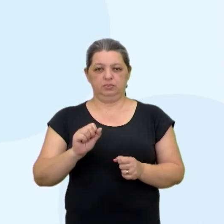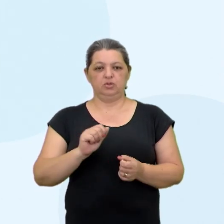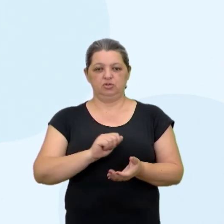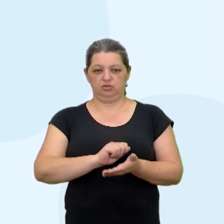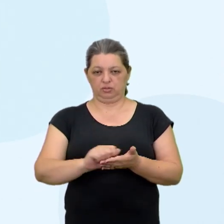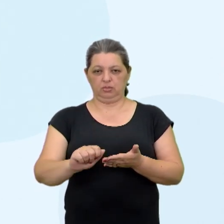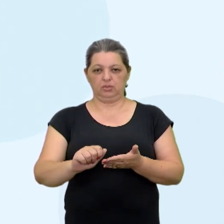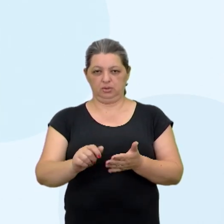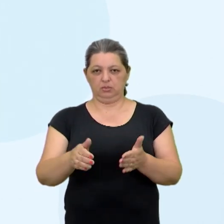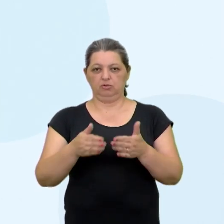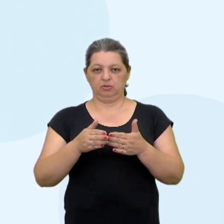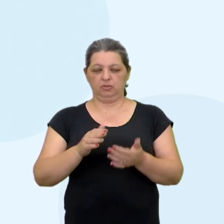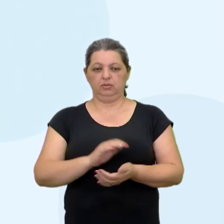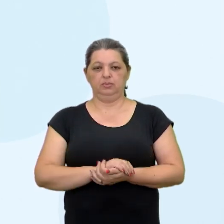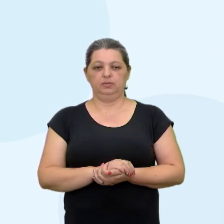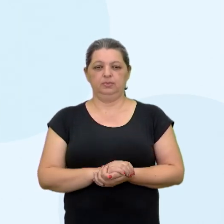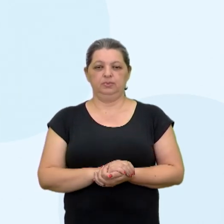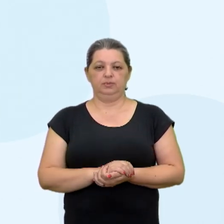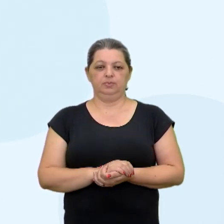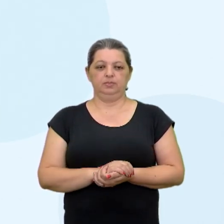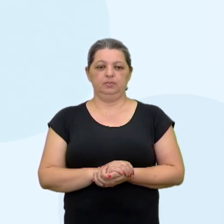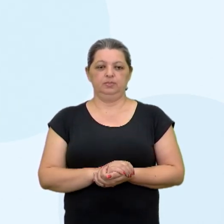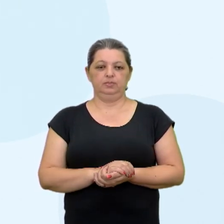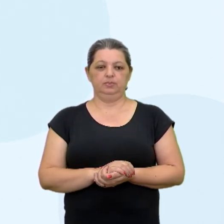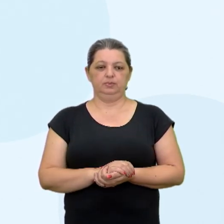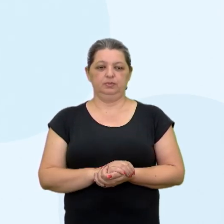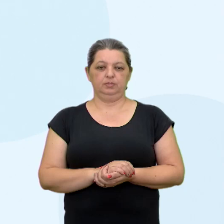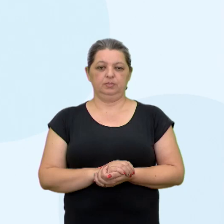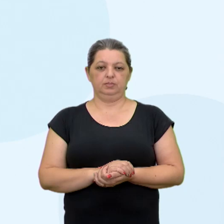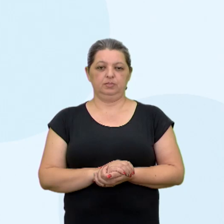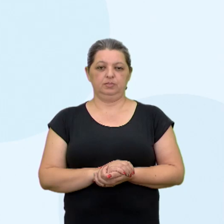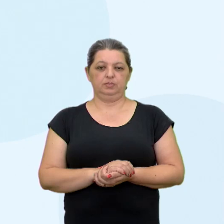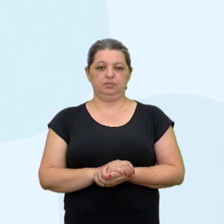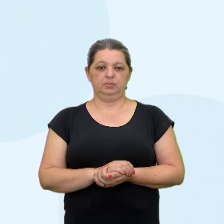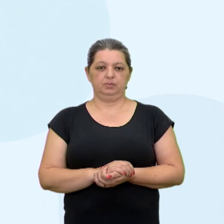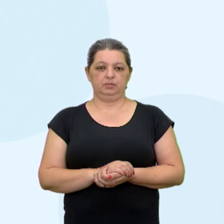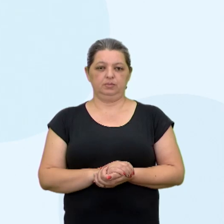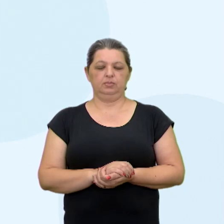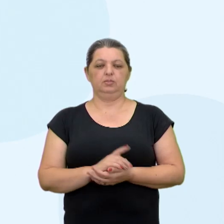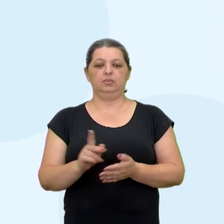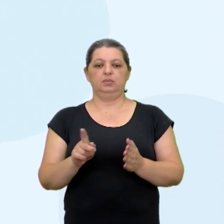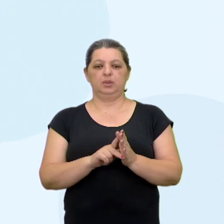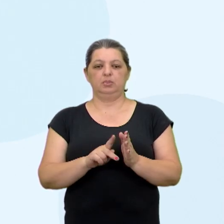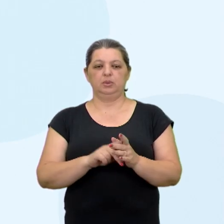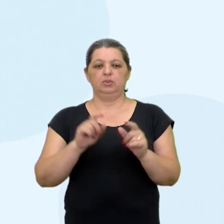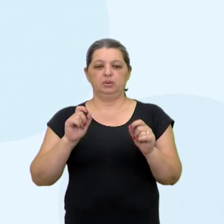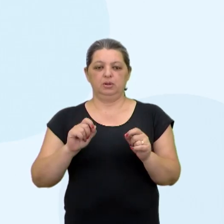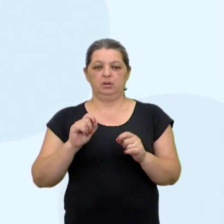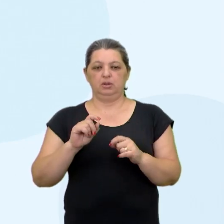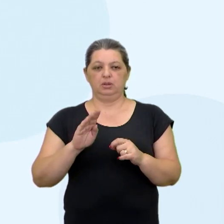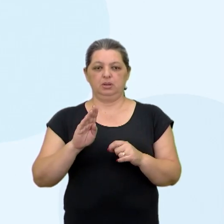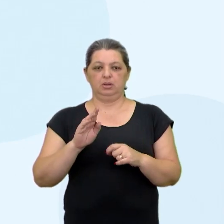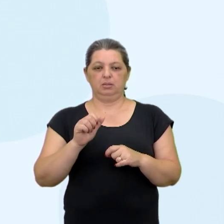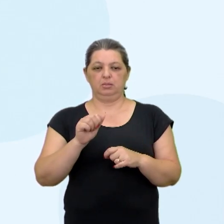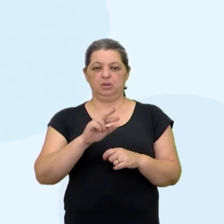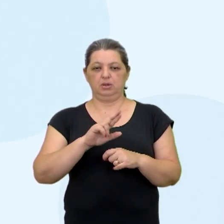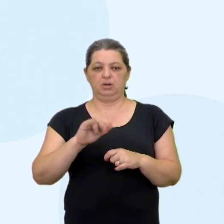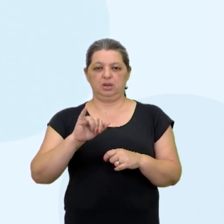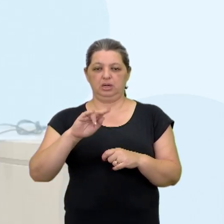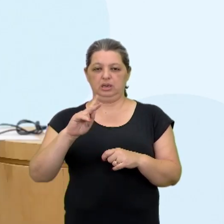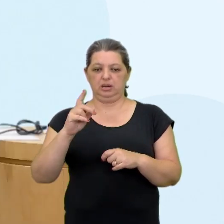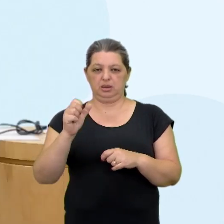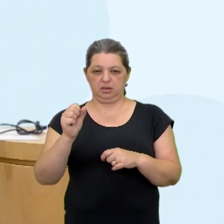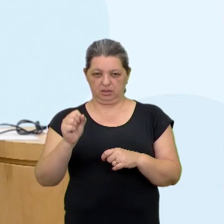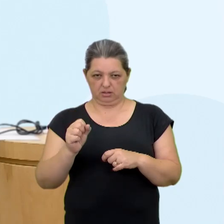mim, Giovanni, por favor? Né? Que são essas barrinhas. E essas são as barrinhas que mais interessam, porque é ali que a gente conecta